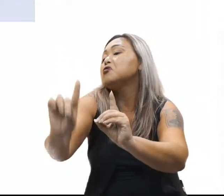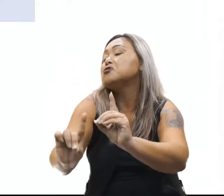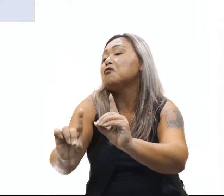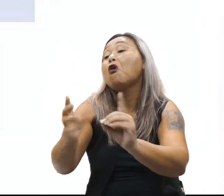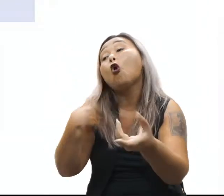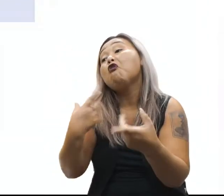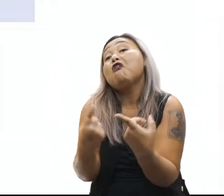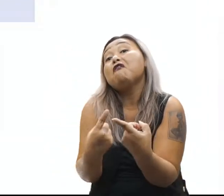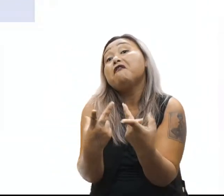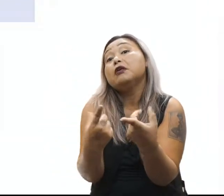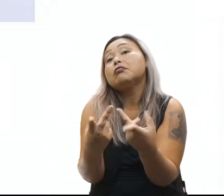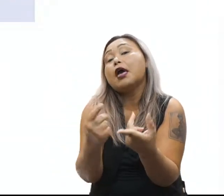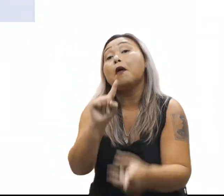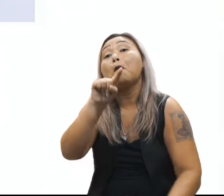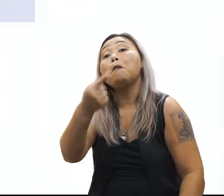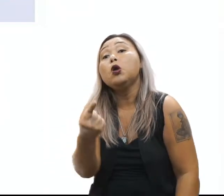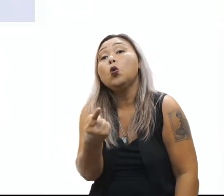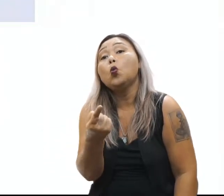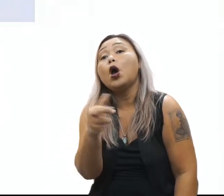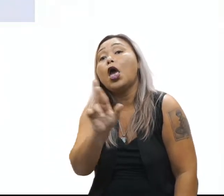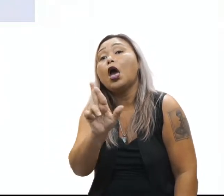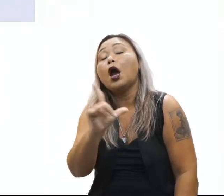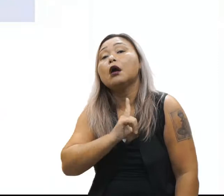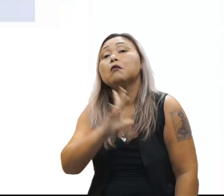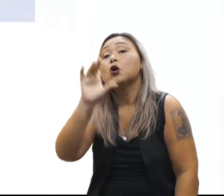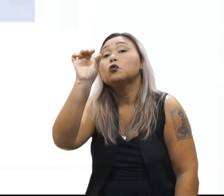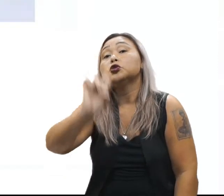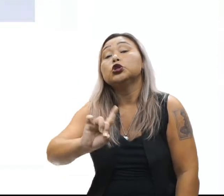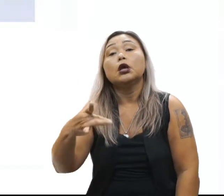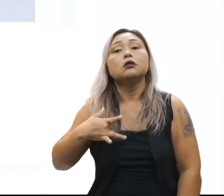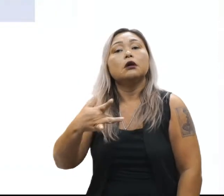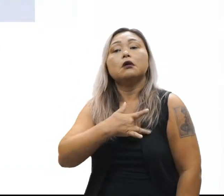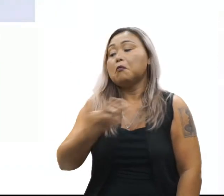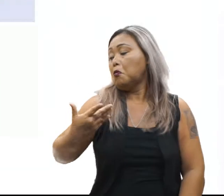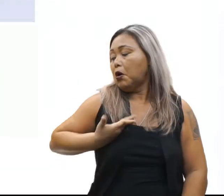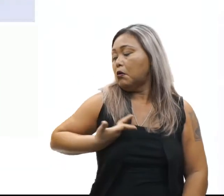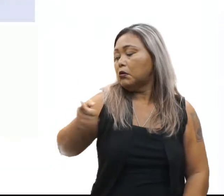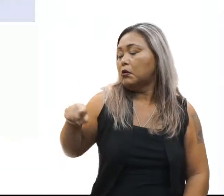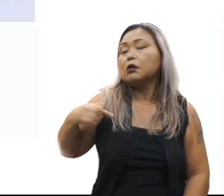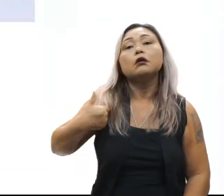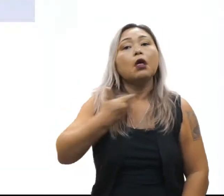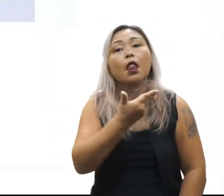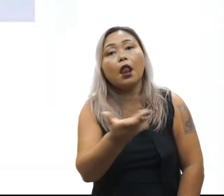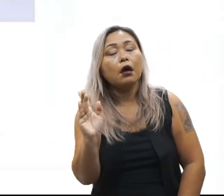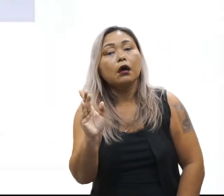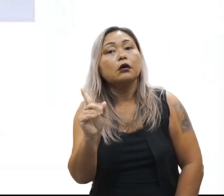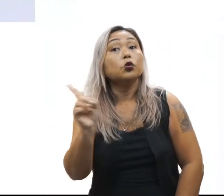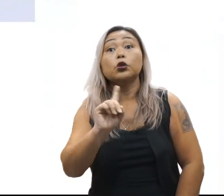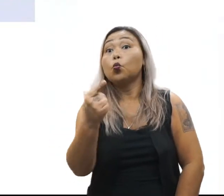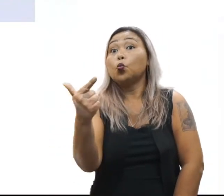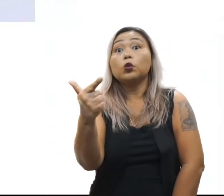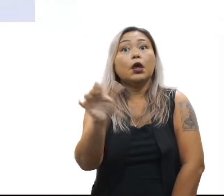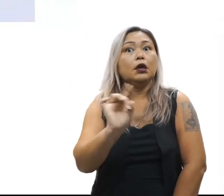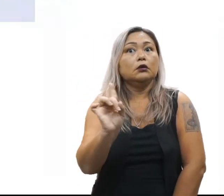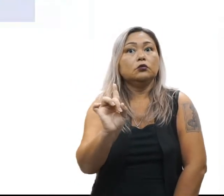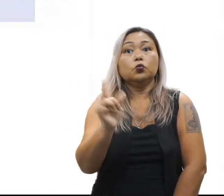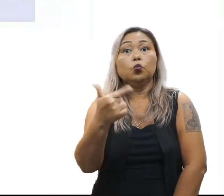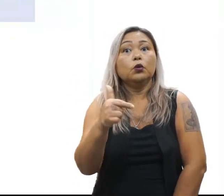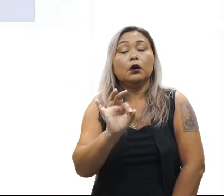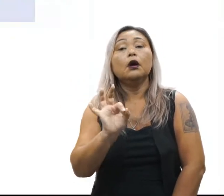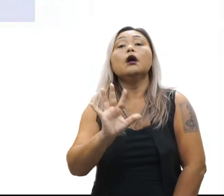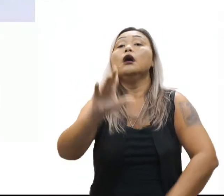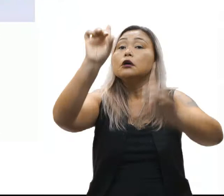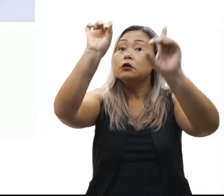por R$1.000 o meu direito à saúde, vou dar aqui para o meu colega para ele lá ser atendido. Não existe isso. O direito humano é